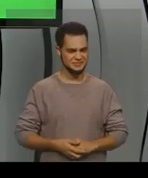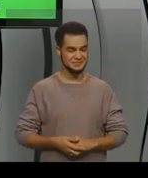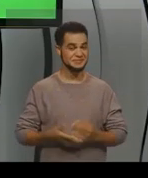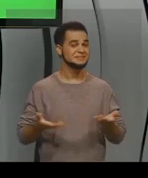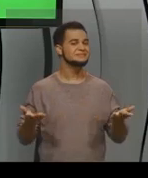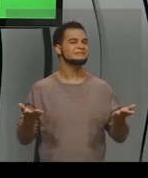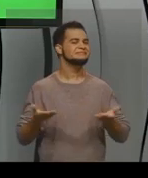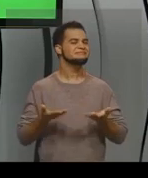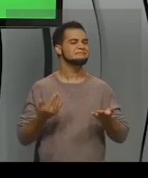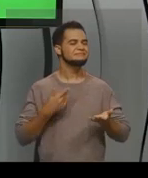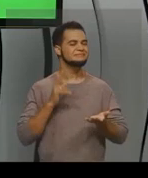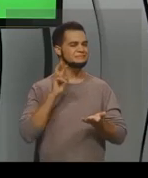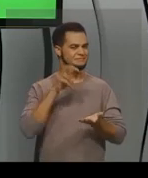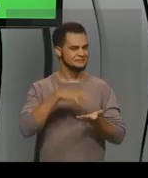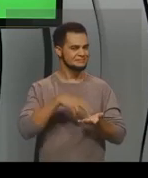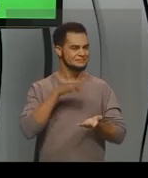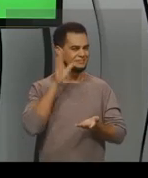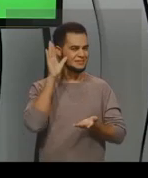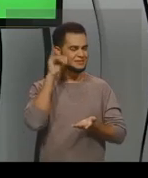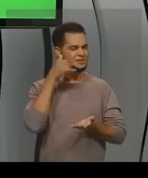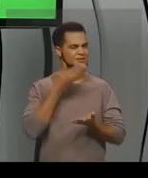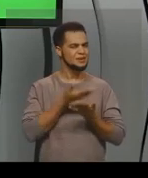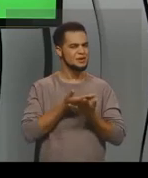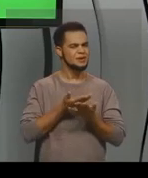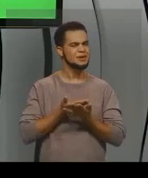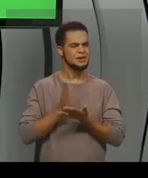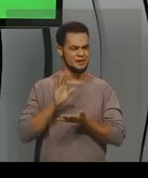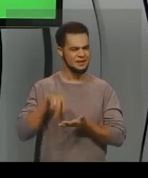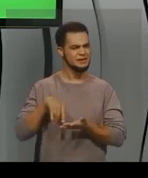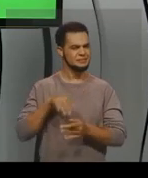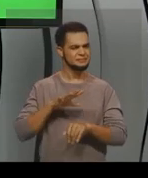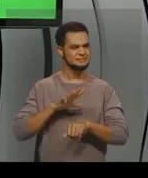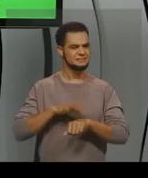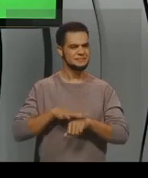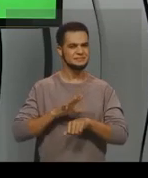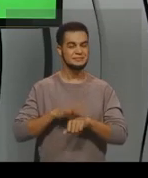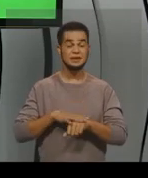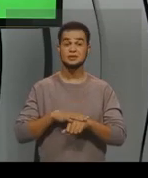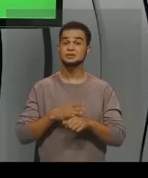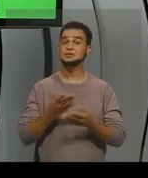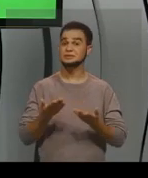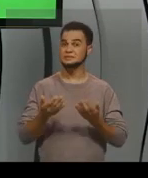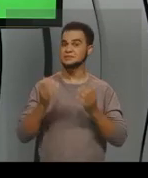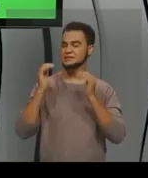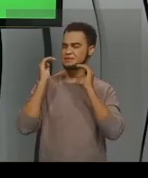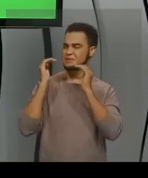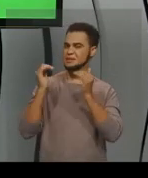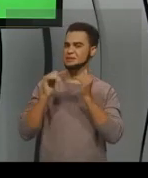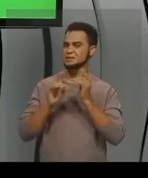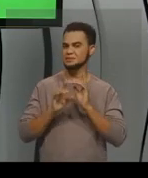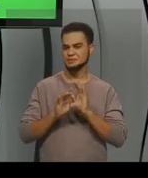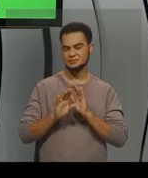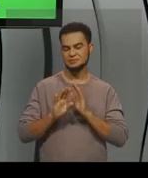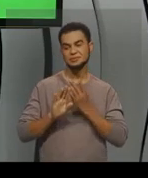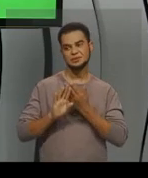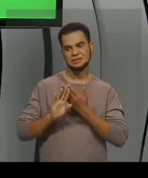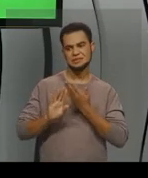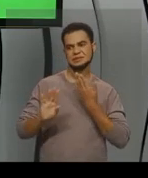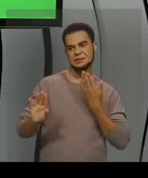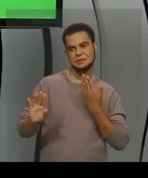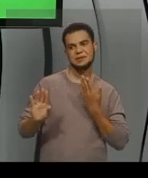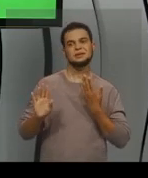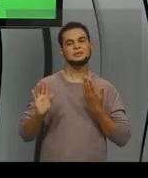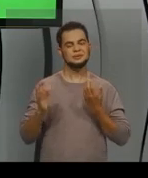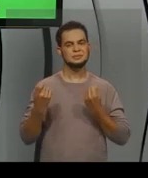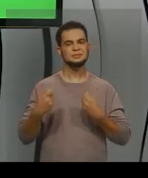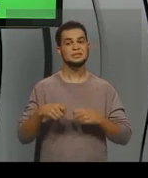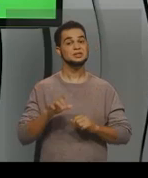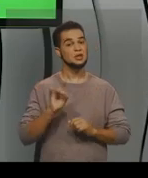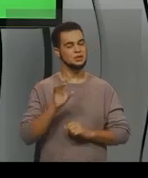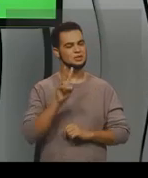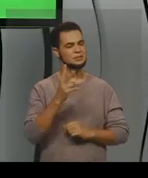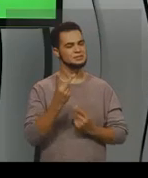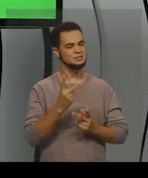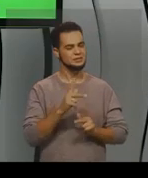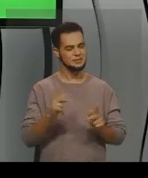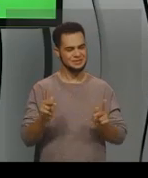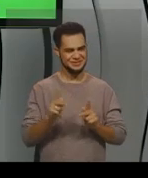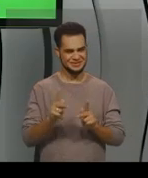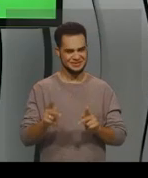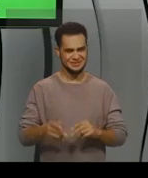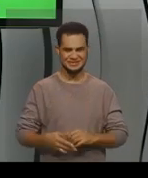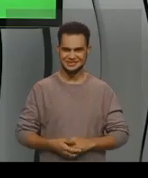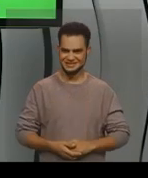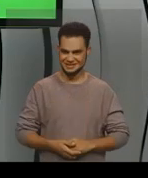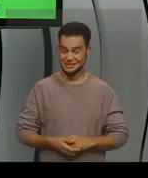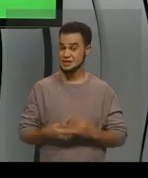hoje, nós assistimos às aulas de matemática e, respeitando o distanciamento social, teremos apenas 2 professores por bloco. Por